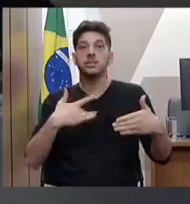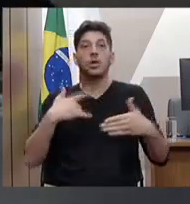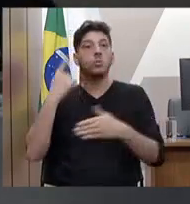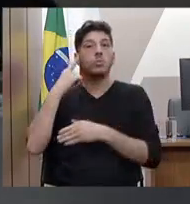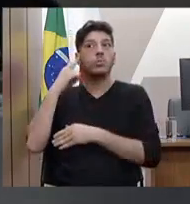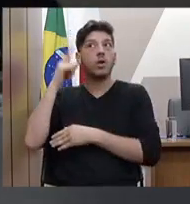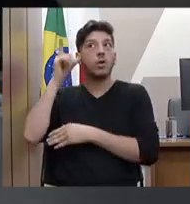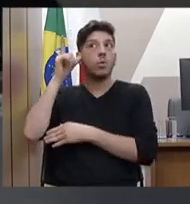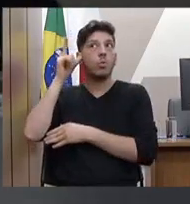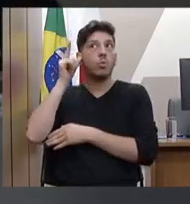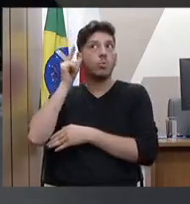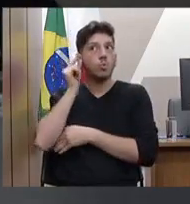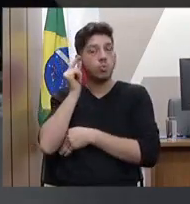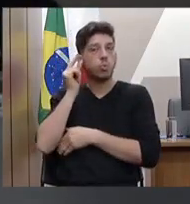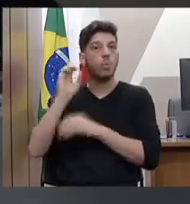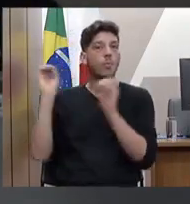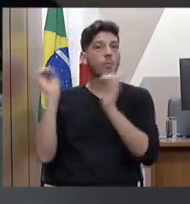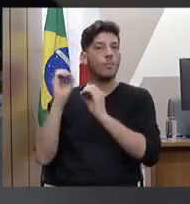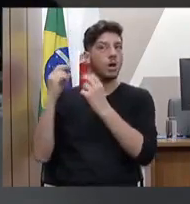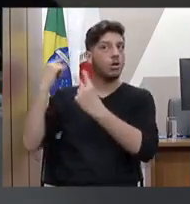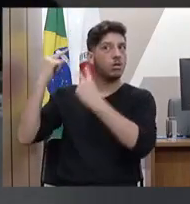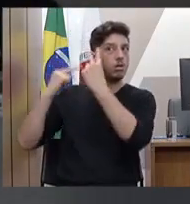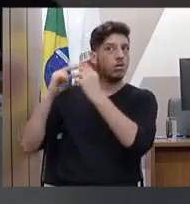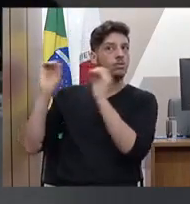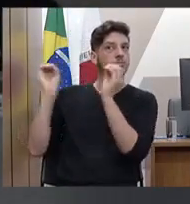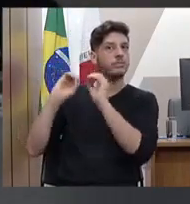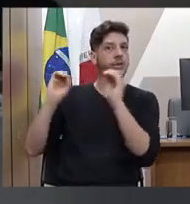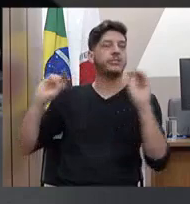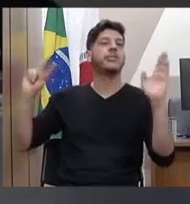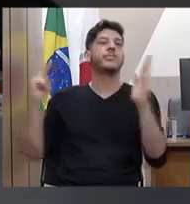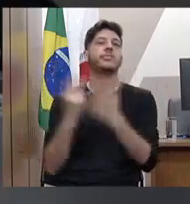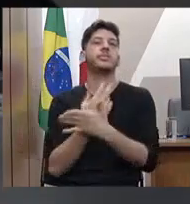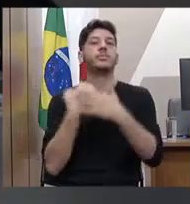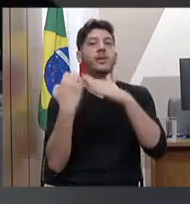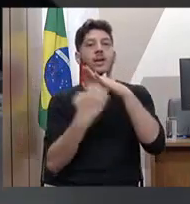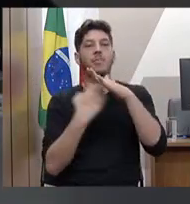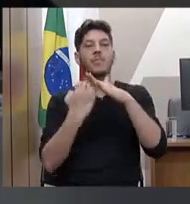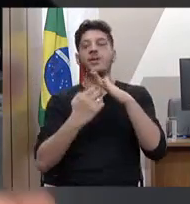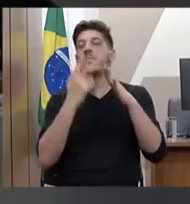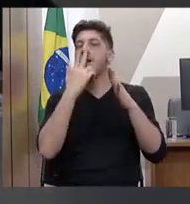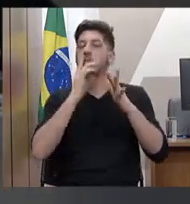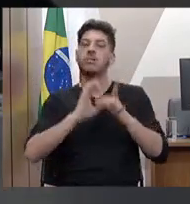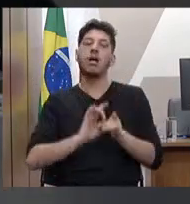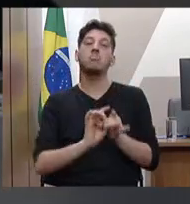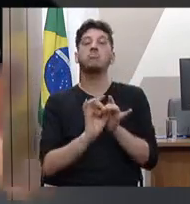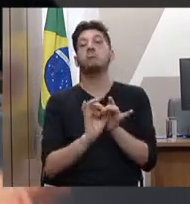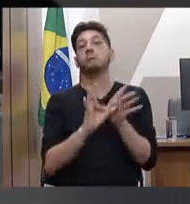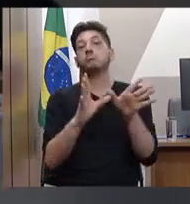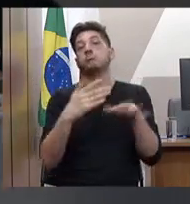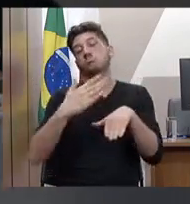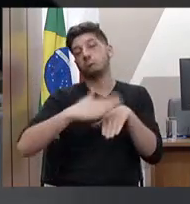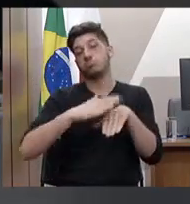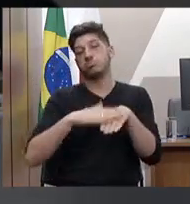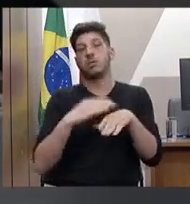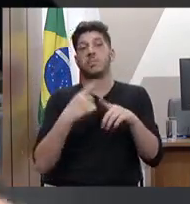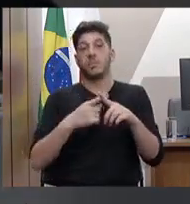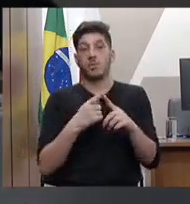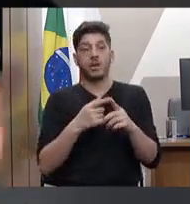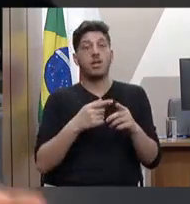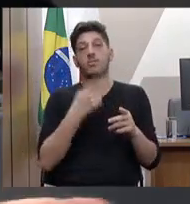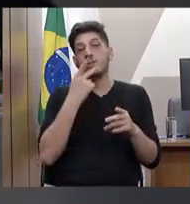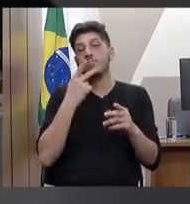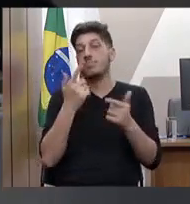trabalhadores Ela acabou por deixar né consequentemente emitir a casa porque ela não verificava que existia doença